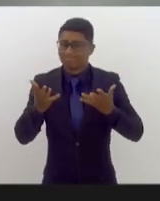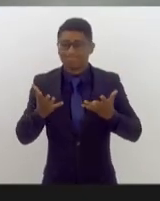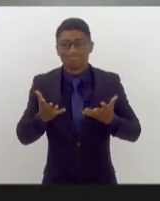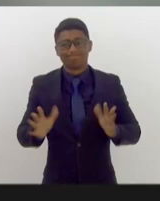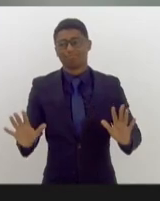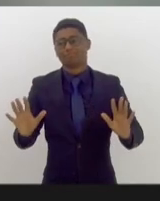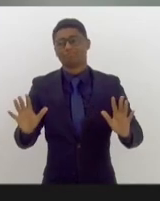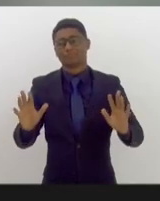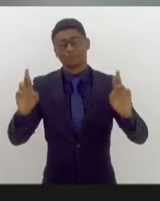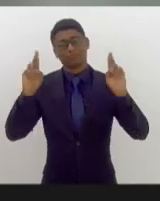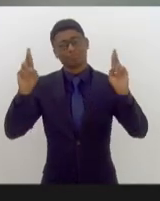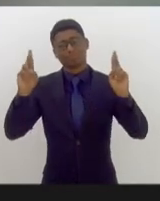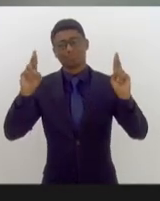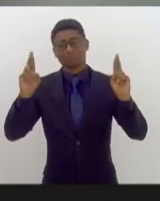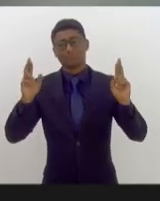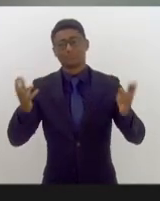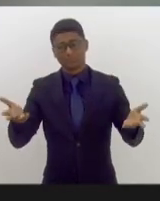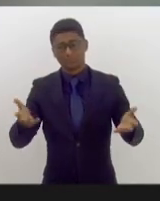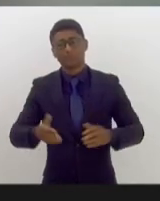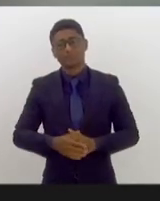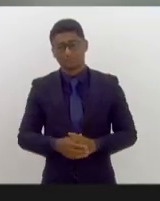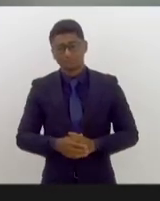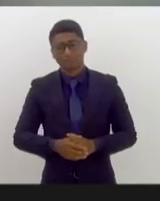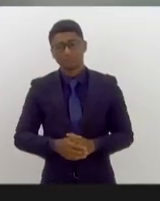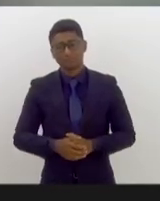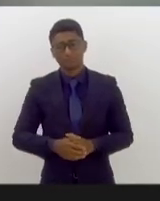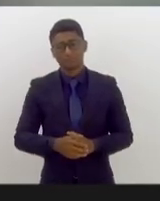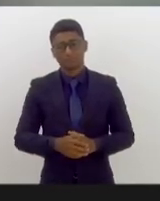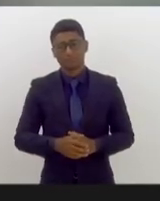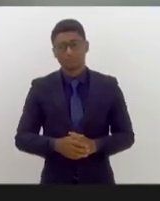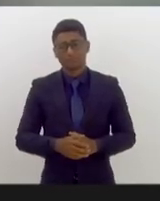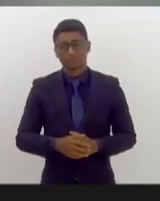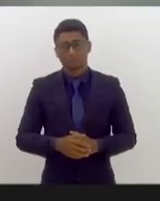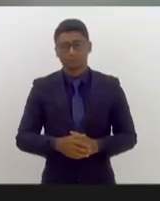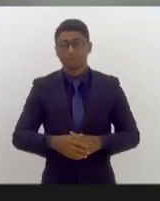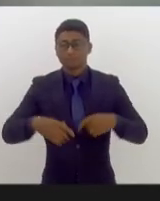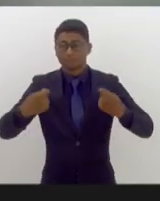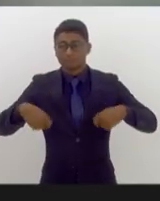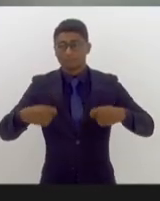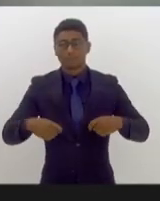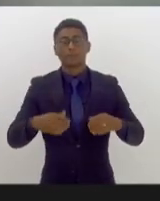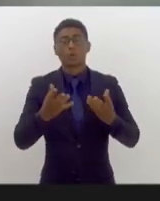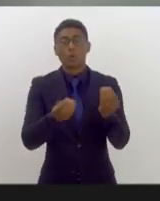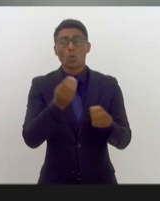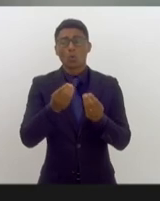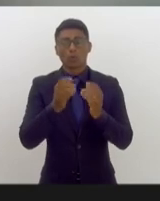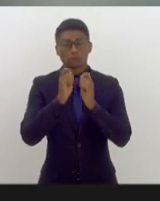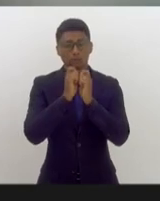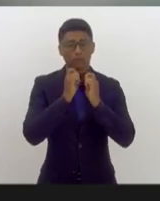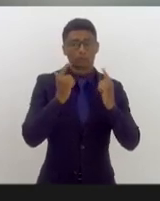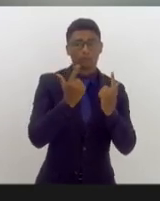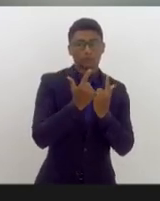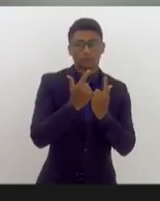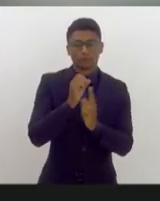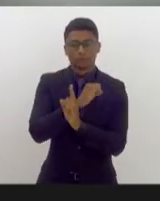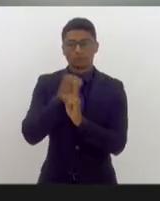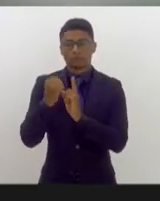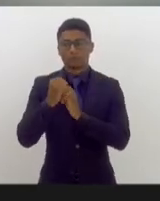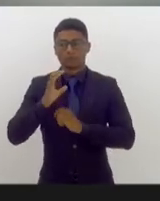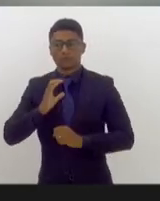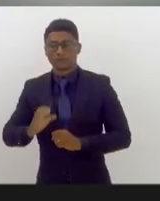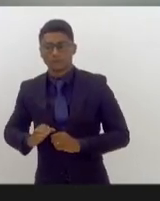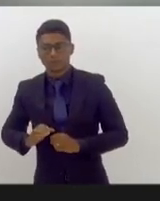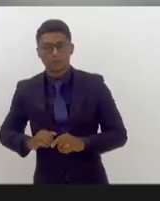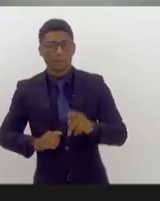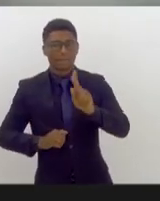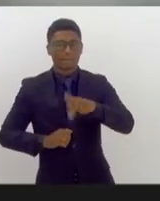judiciário e que ele possa se desenvolver da forma adequada no parlamento, enfim, junto com a sociedade civil, com os professores